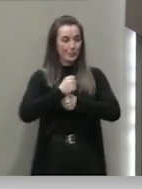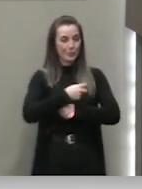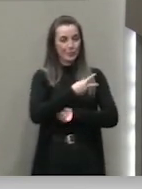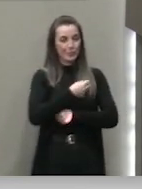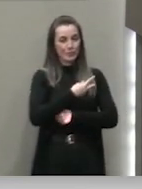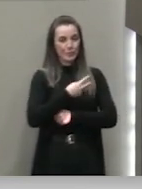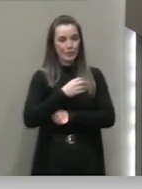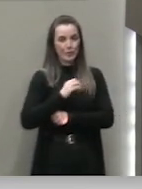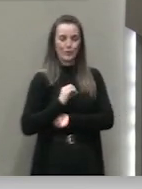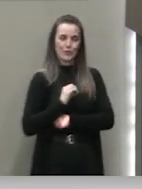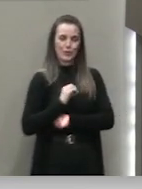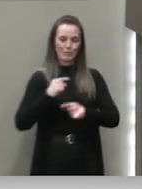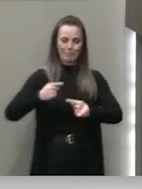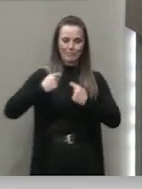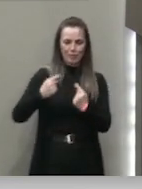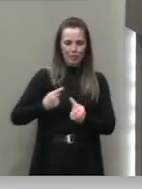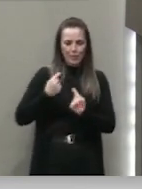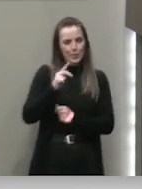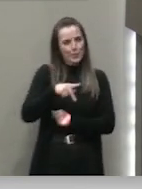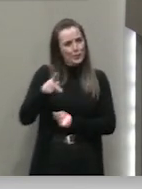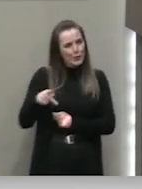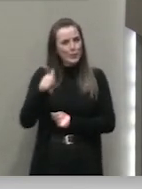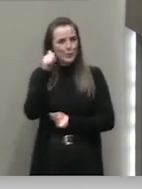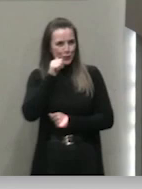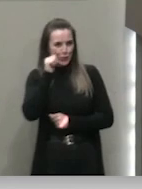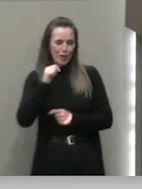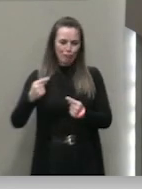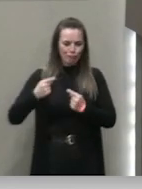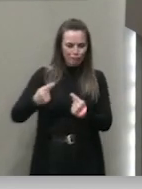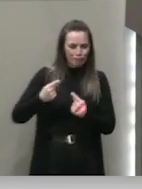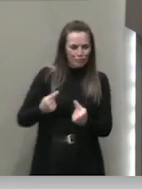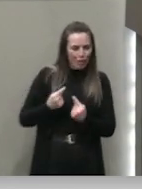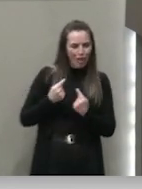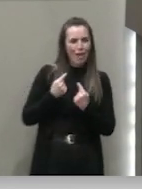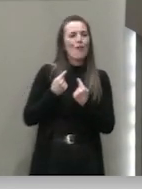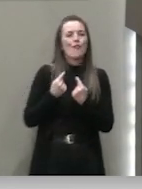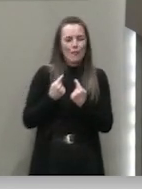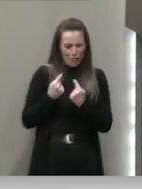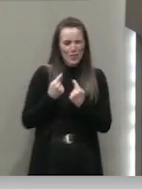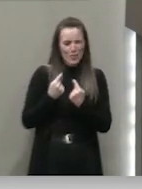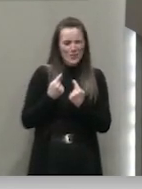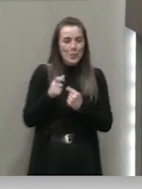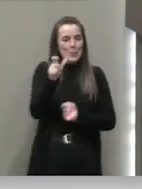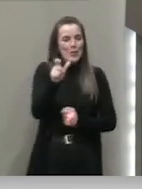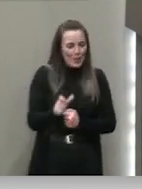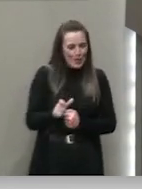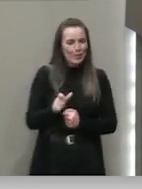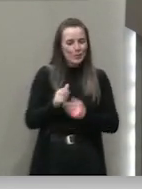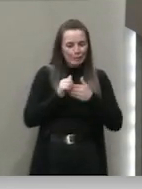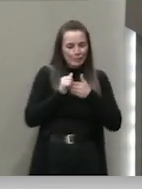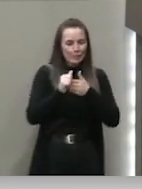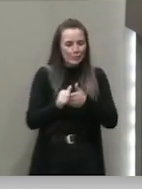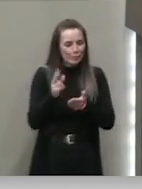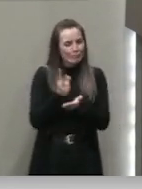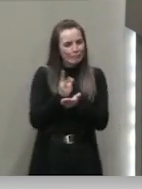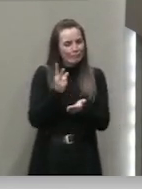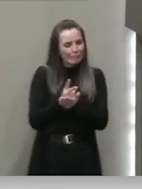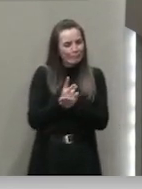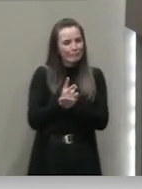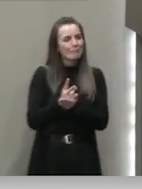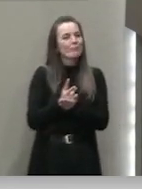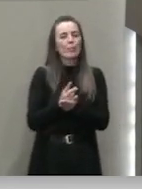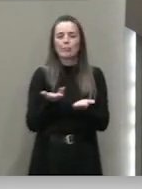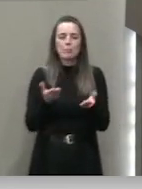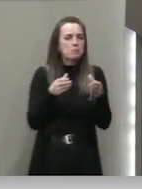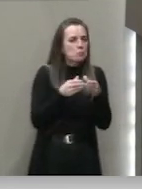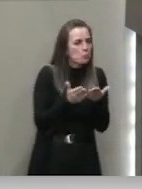por professores, mulheres, pessoas que me acompanharam durante toda a minha trajetória, seja nos grupos